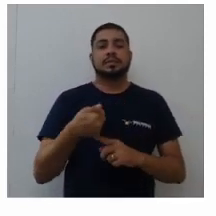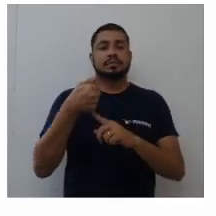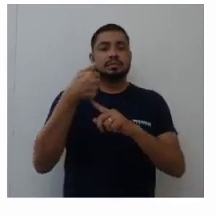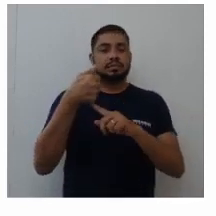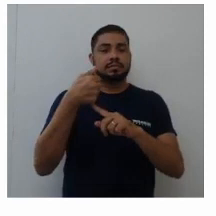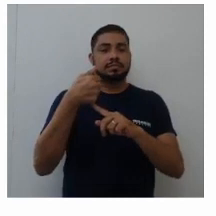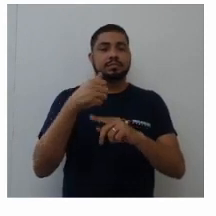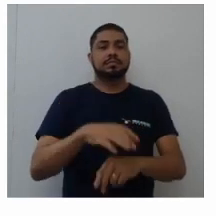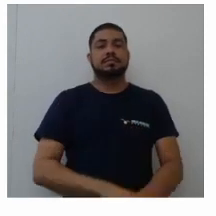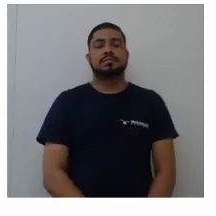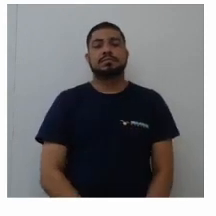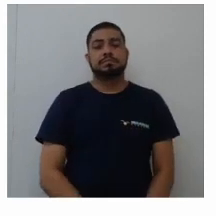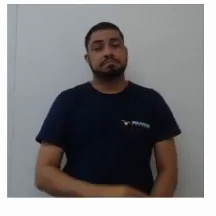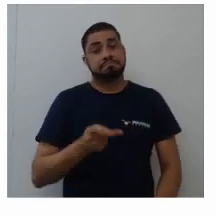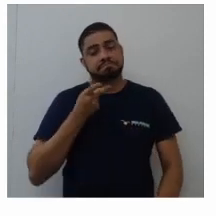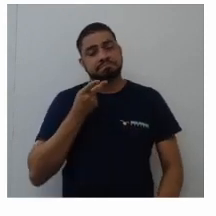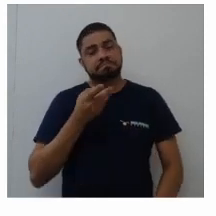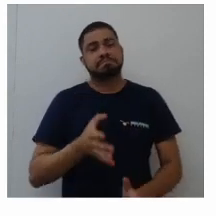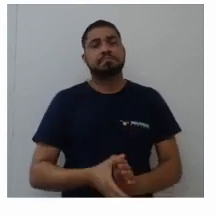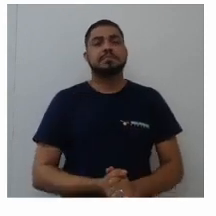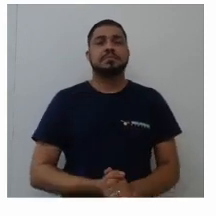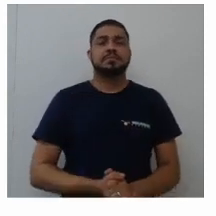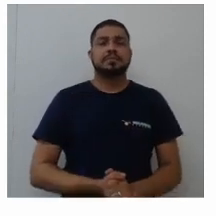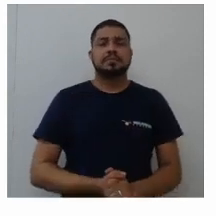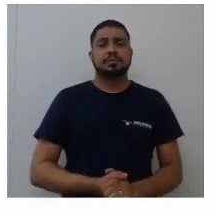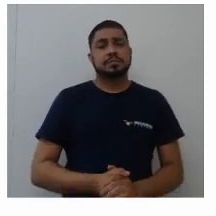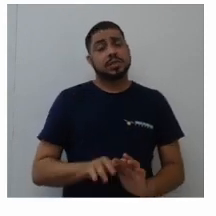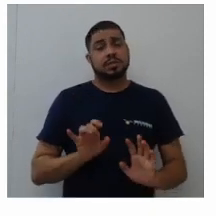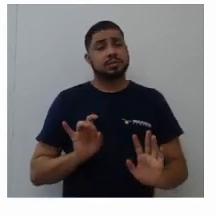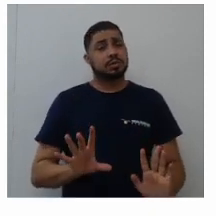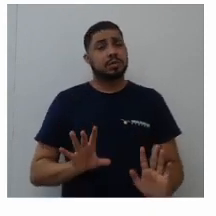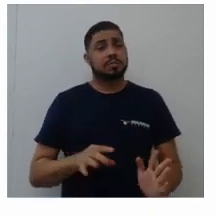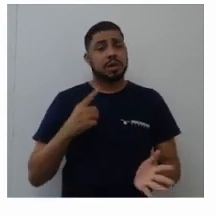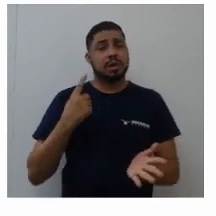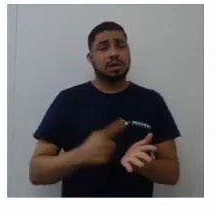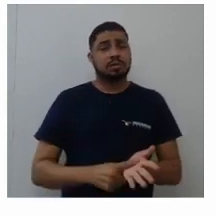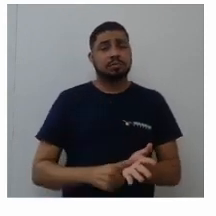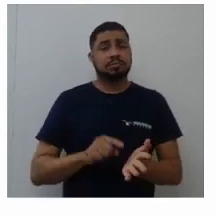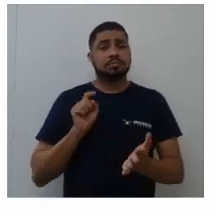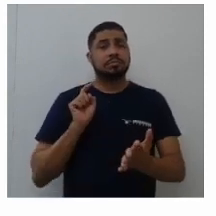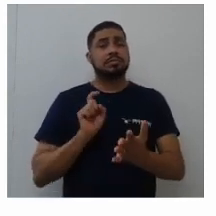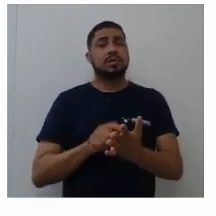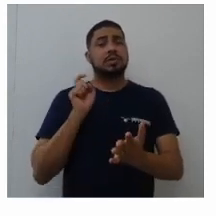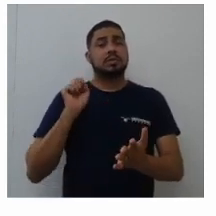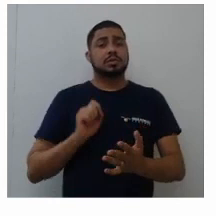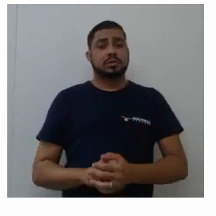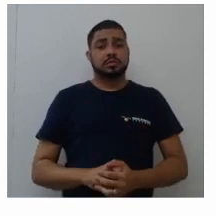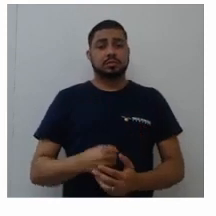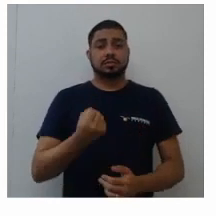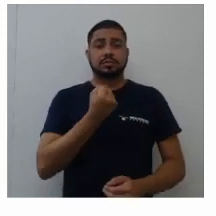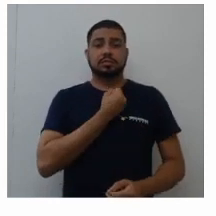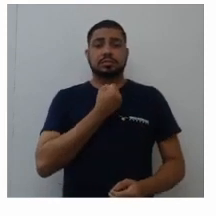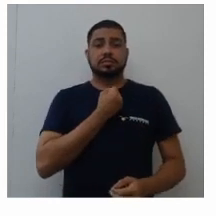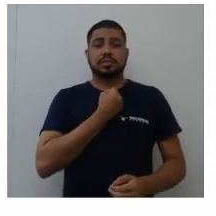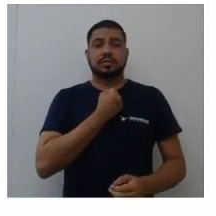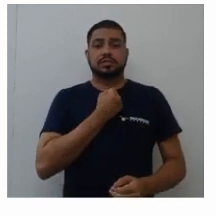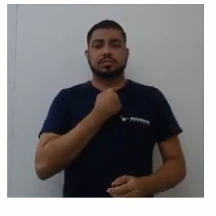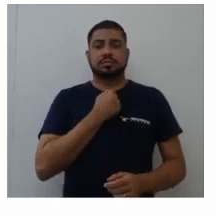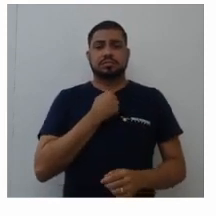Alternativa A diz assim: basta marcar um ponto sobre o número inteiro